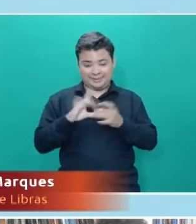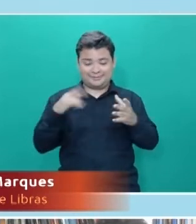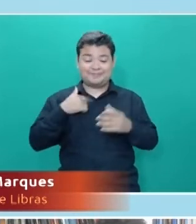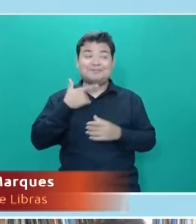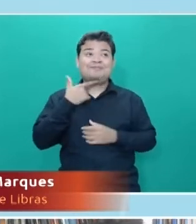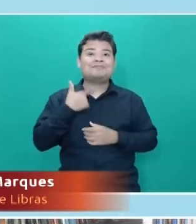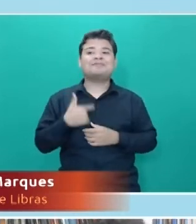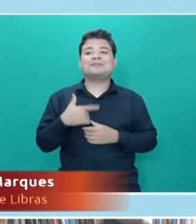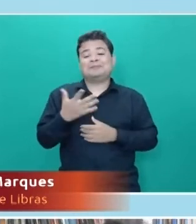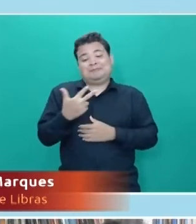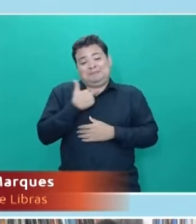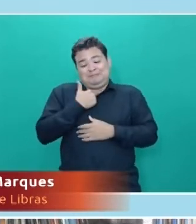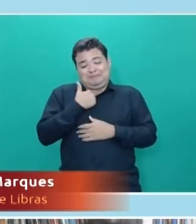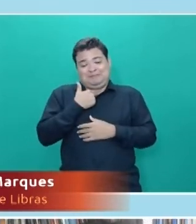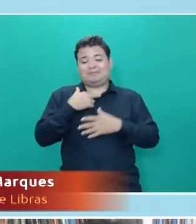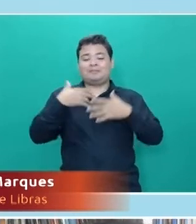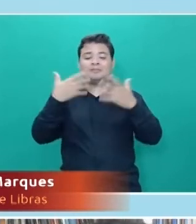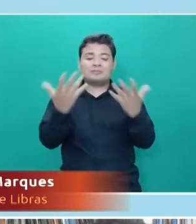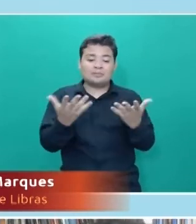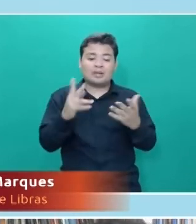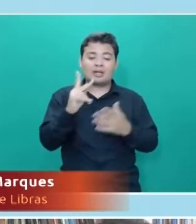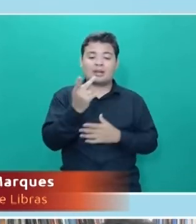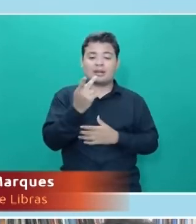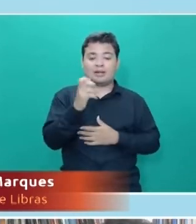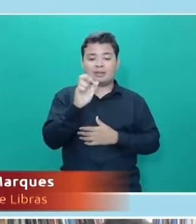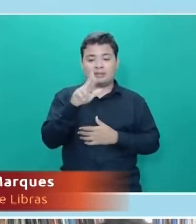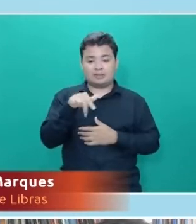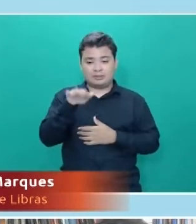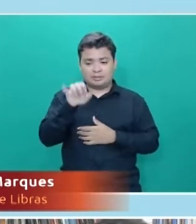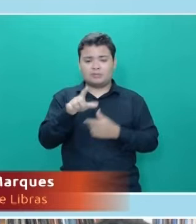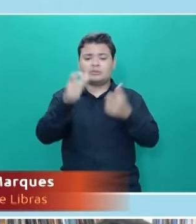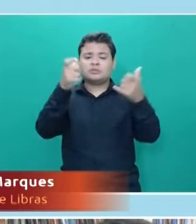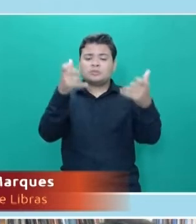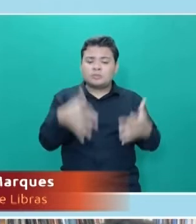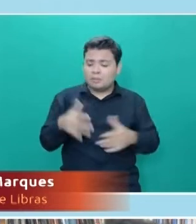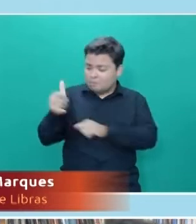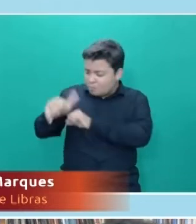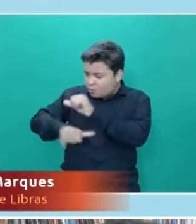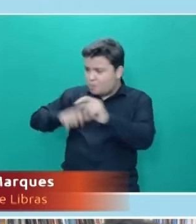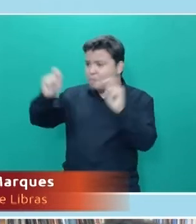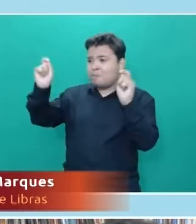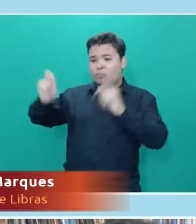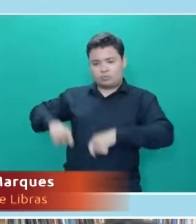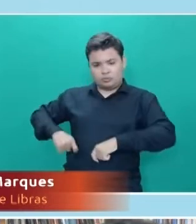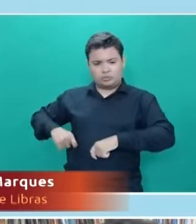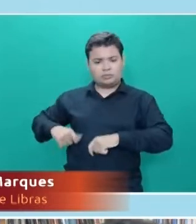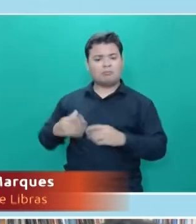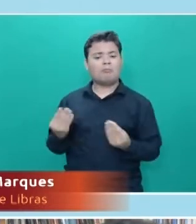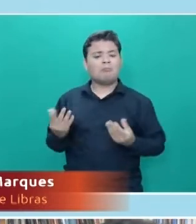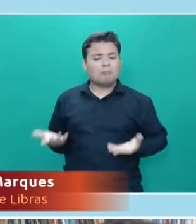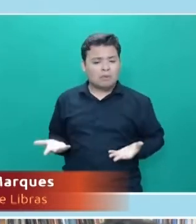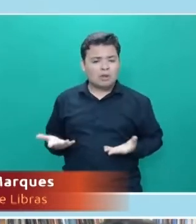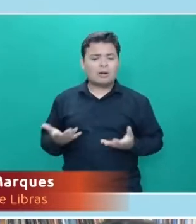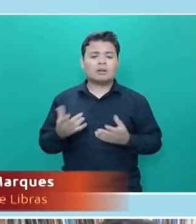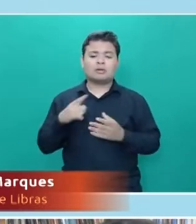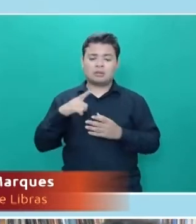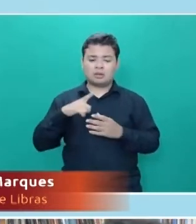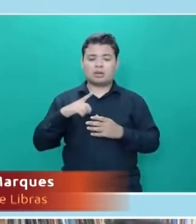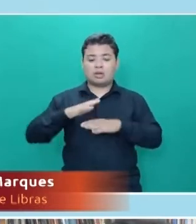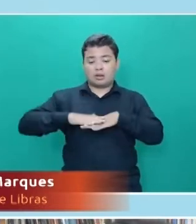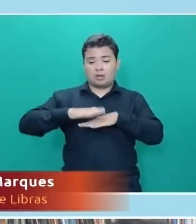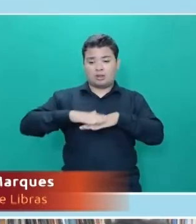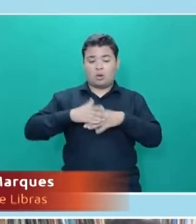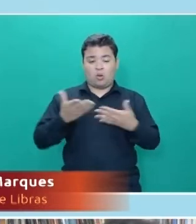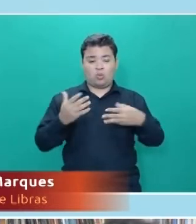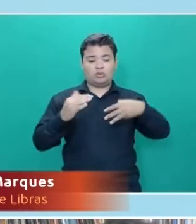vamos falar dessa possibilidade de mudança que inicialmente foi veiculada numa fala do atual